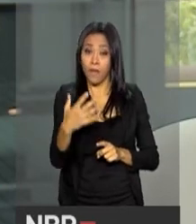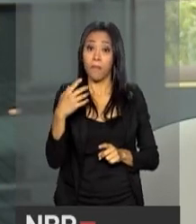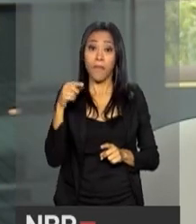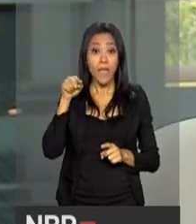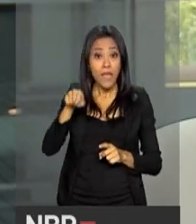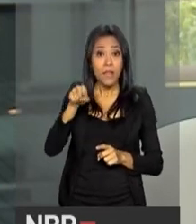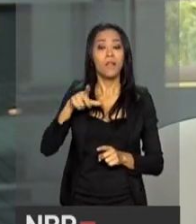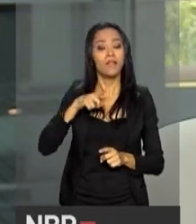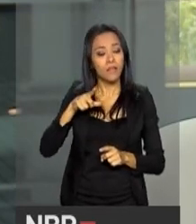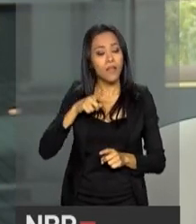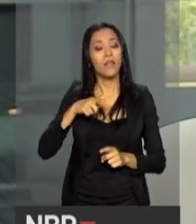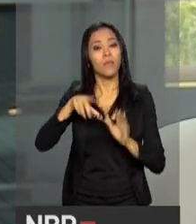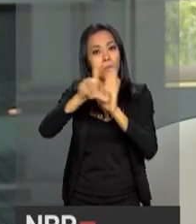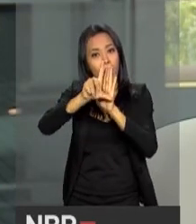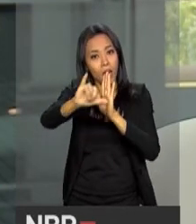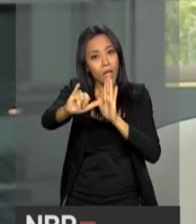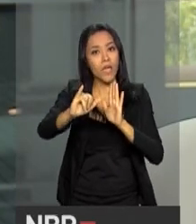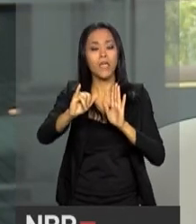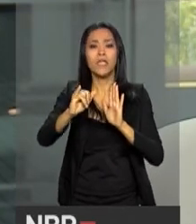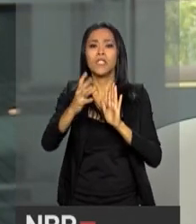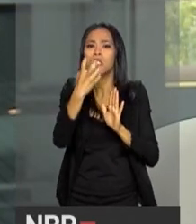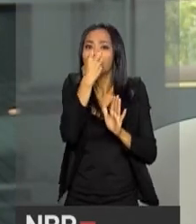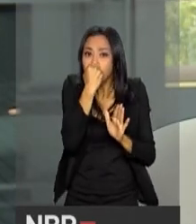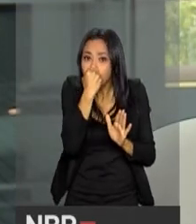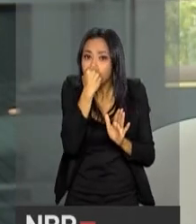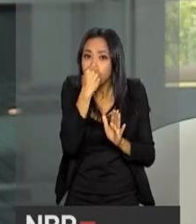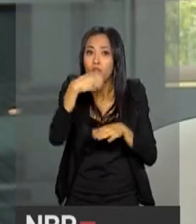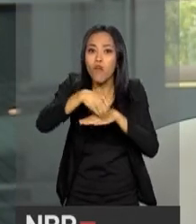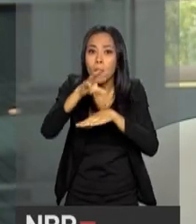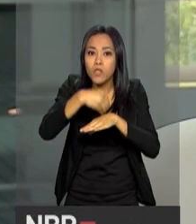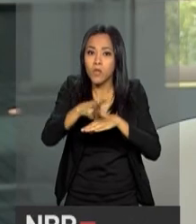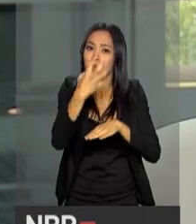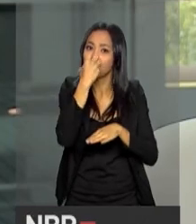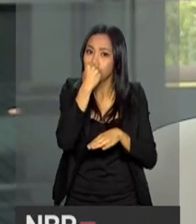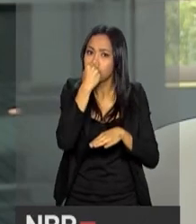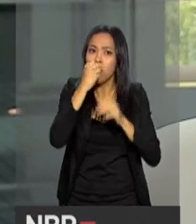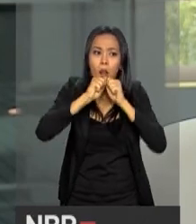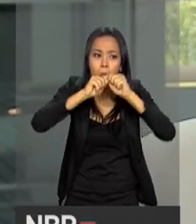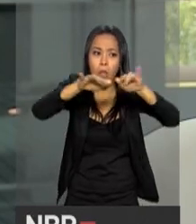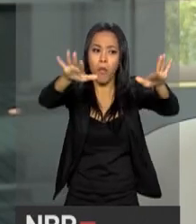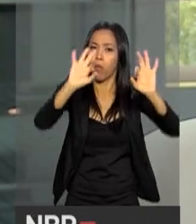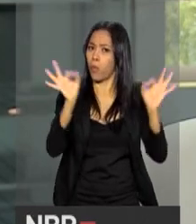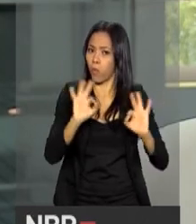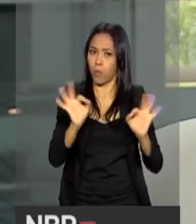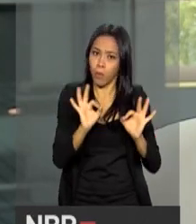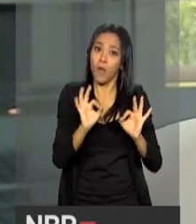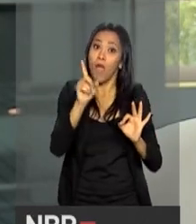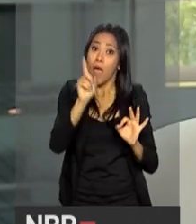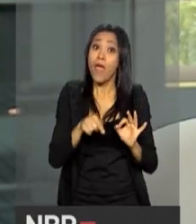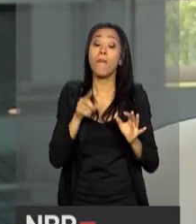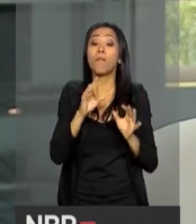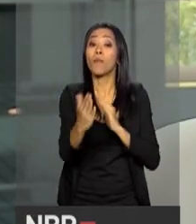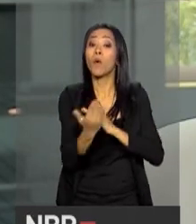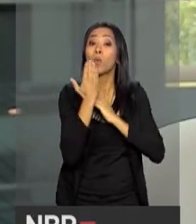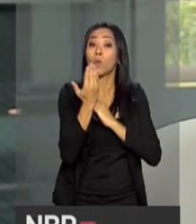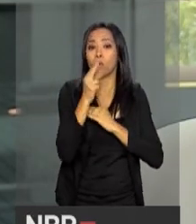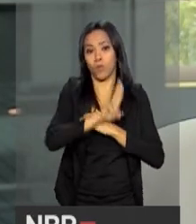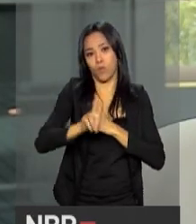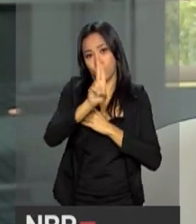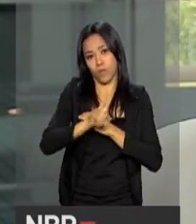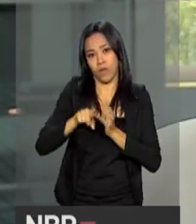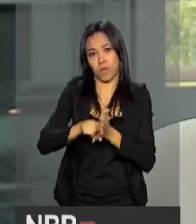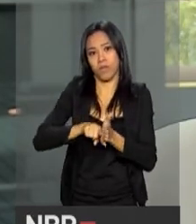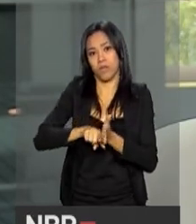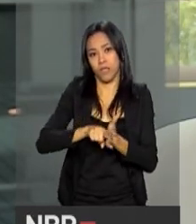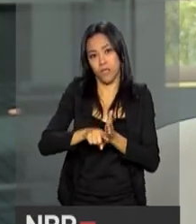um para o legal de uma lei de sigilo da informação toda a informação ela é para fins estatísticos e lê sigilosa a